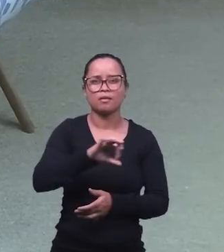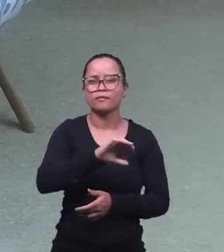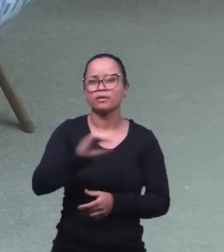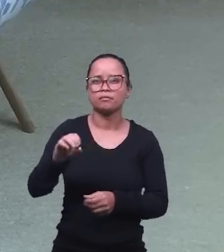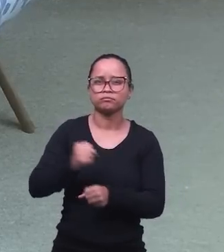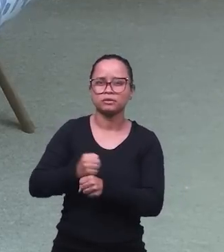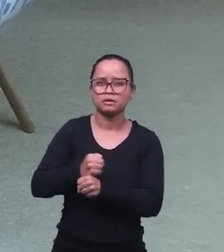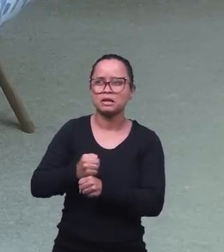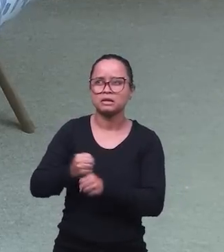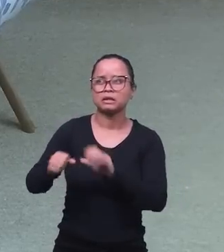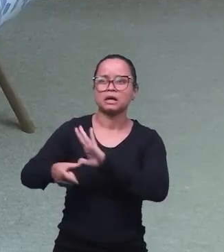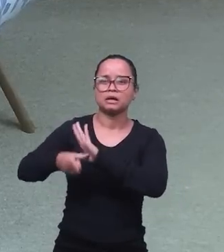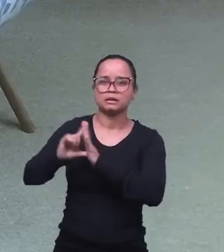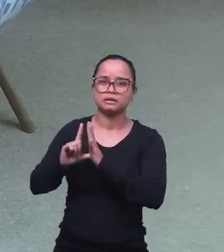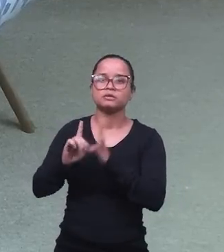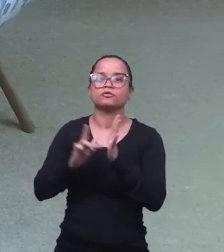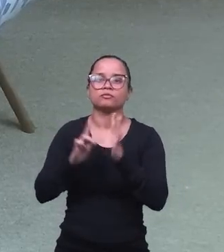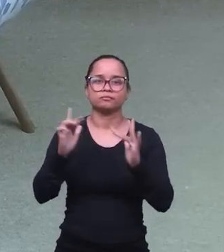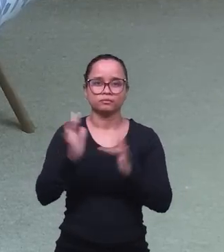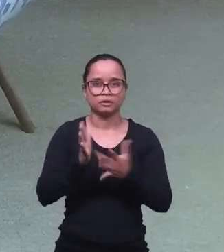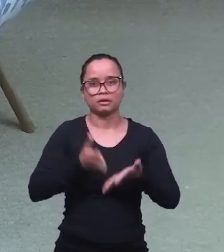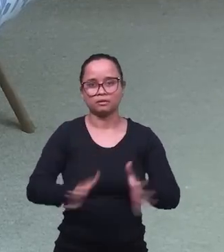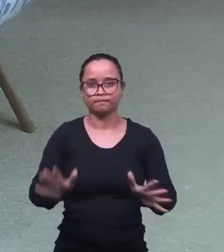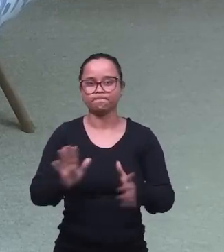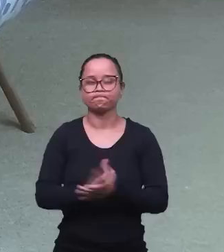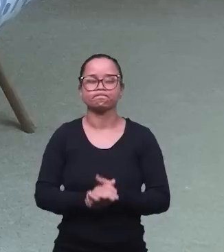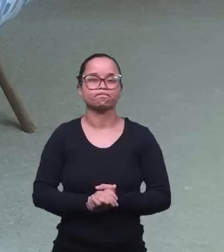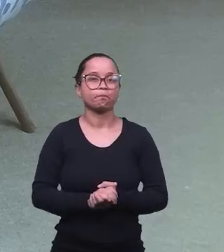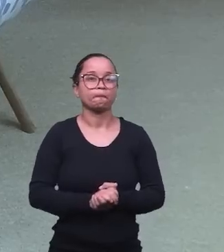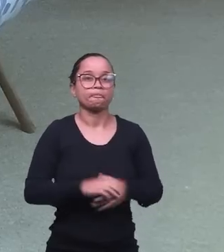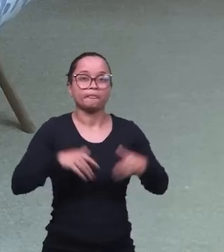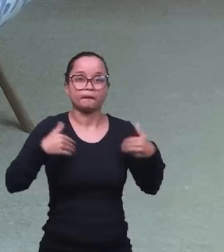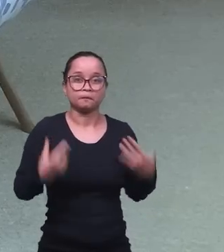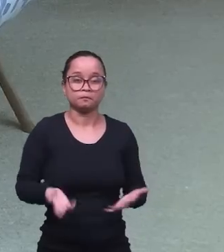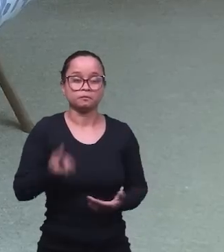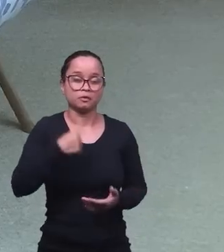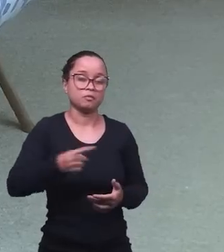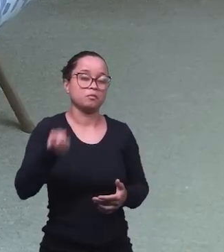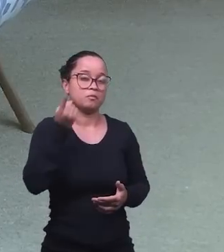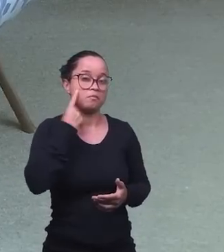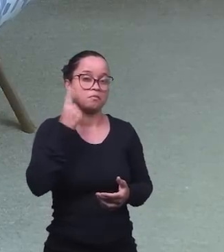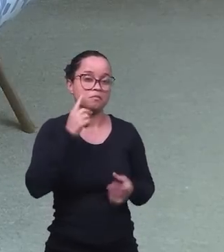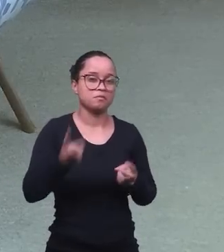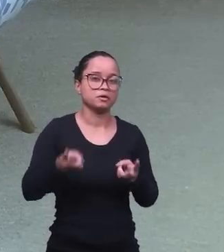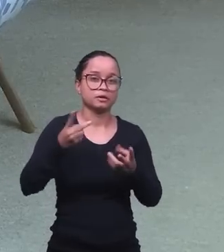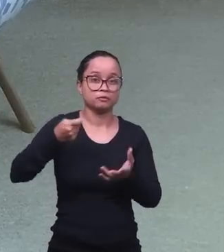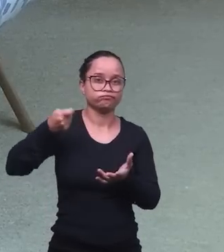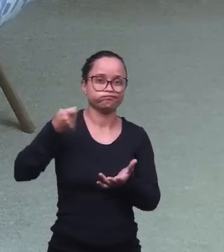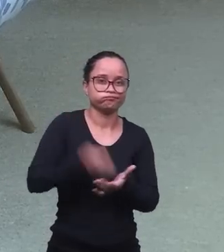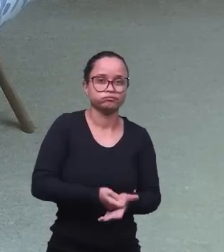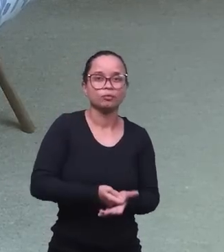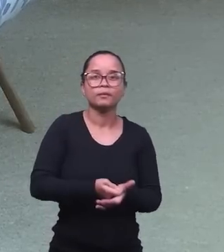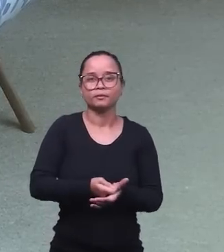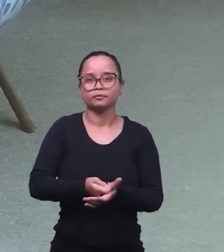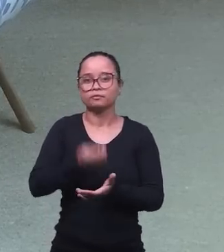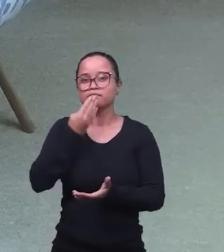anos aproximadamente antes de Cristo, Exato. né? E nós vamos ver que é um cumprimento também